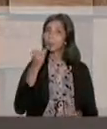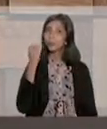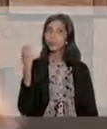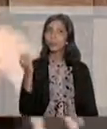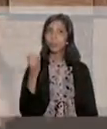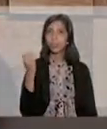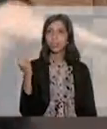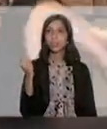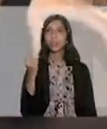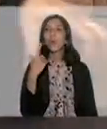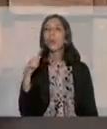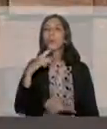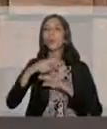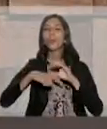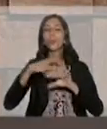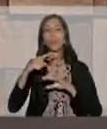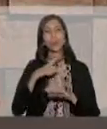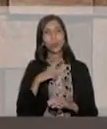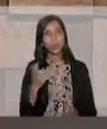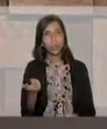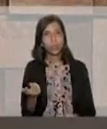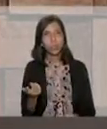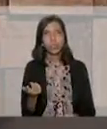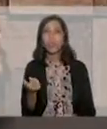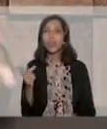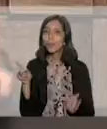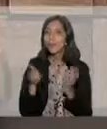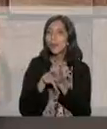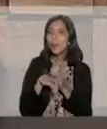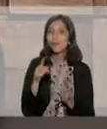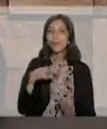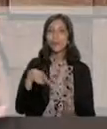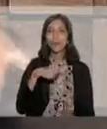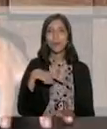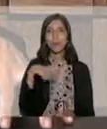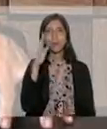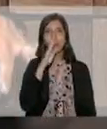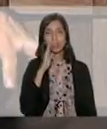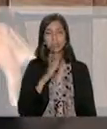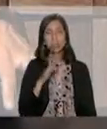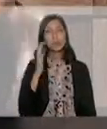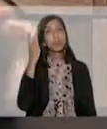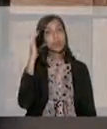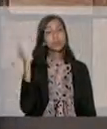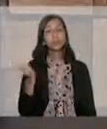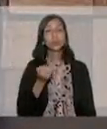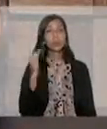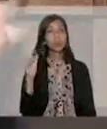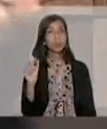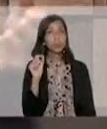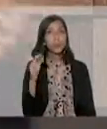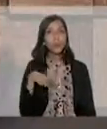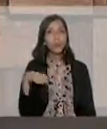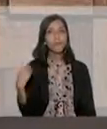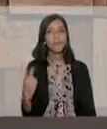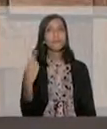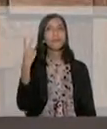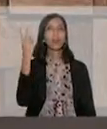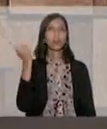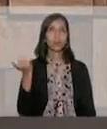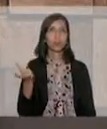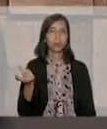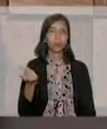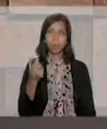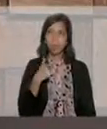diferenciada do que se faz no resto do mundo, né? É um produto muito da gente, então eu acho, e acho importante a gente valorizar